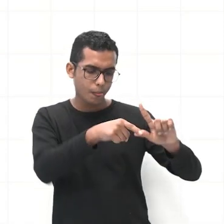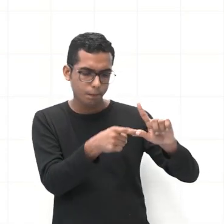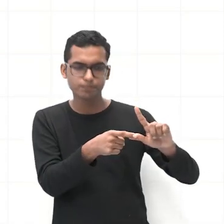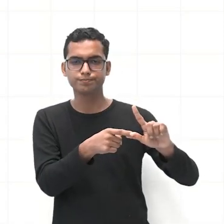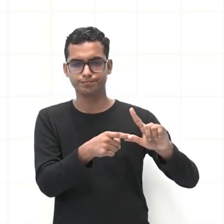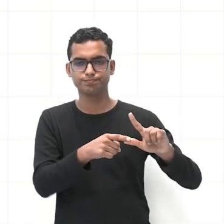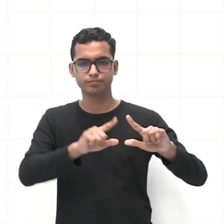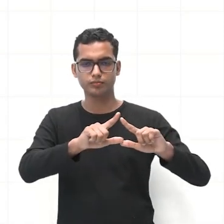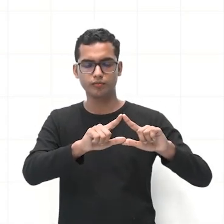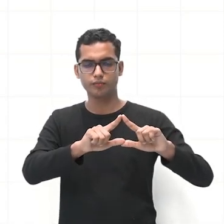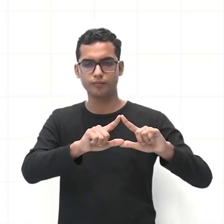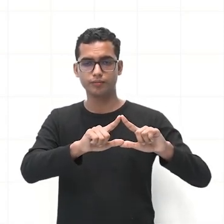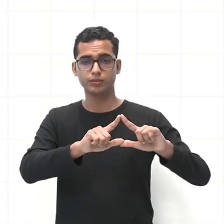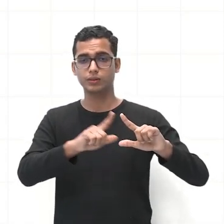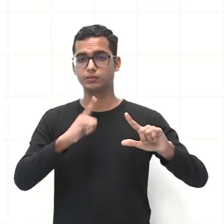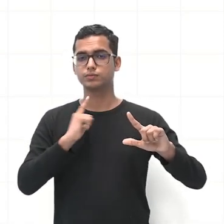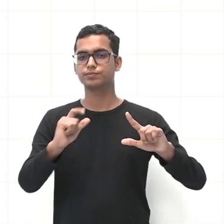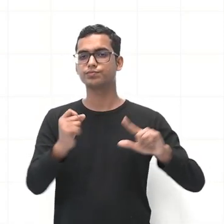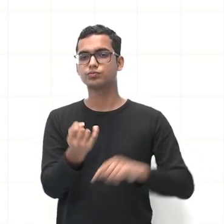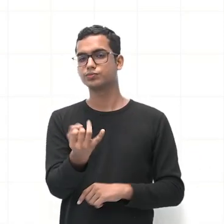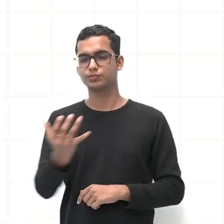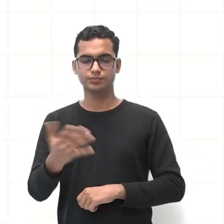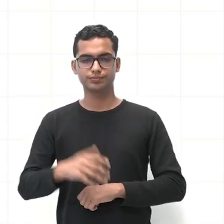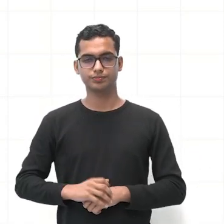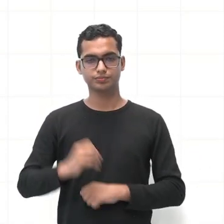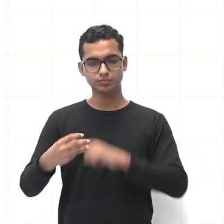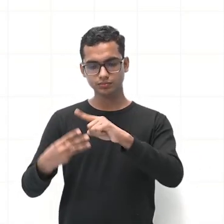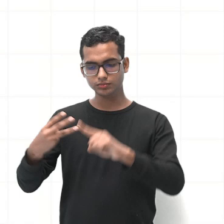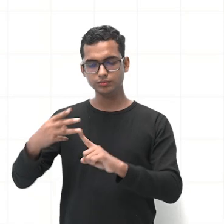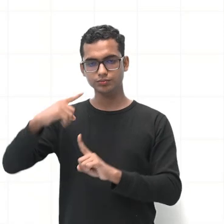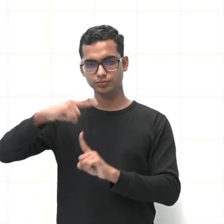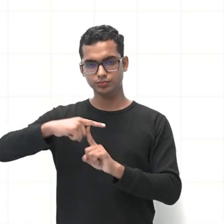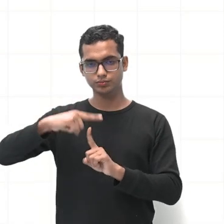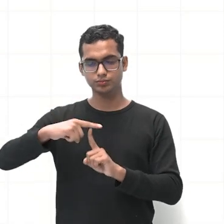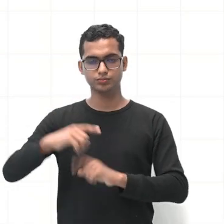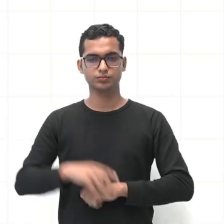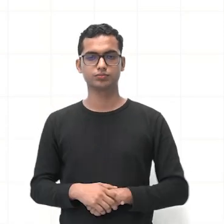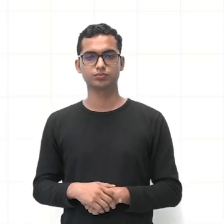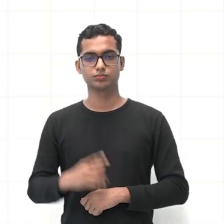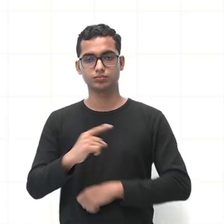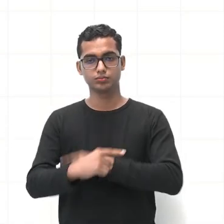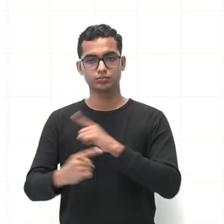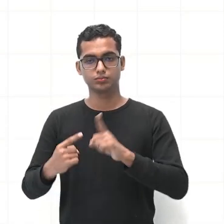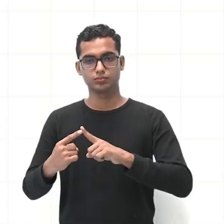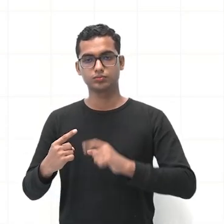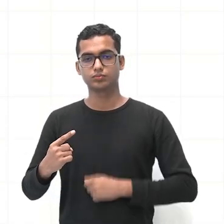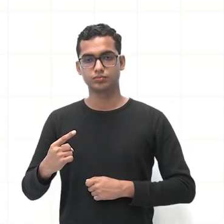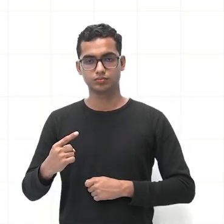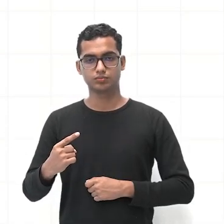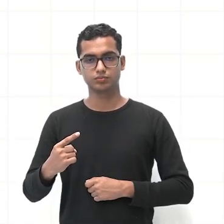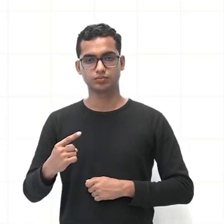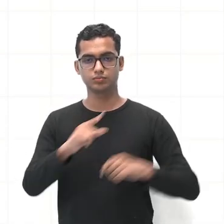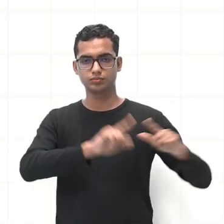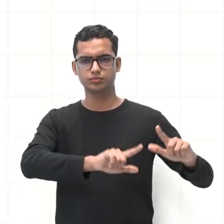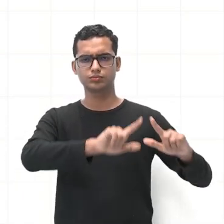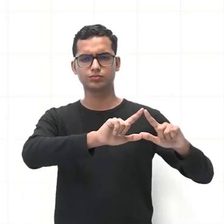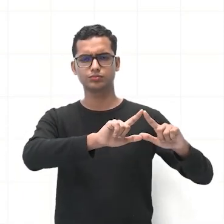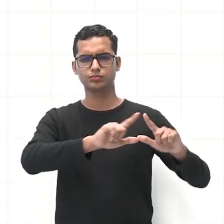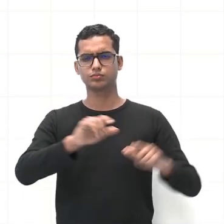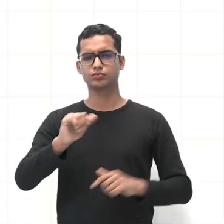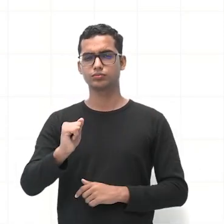ângulos. Então, nós vamos ter também três tipos de triângulos. O primeiro, o triângulo que é chamado de